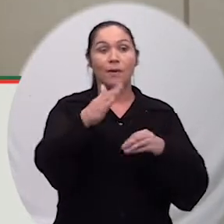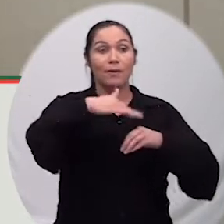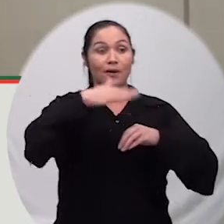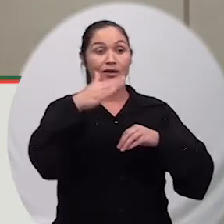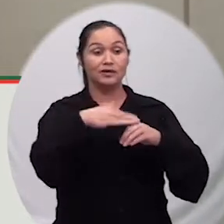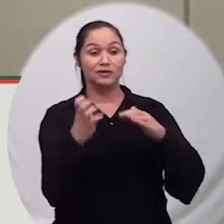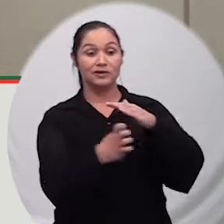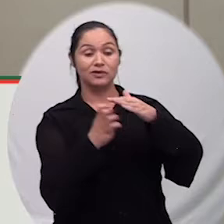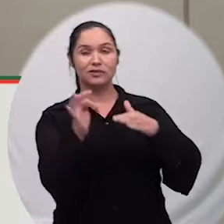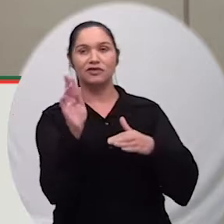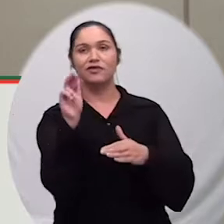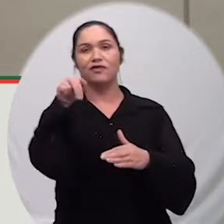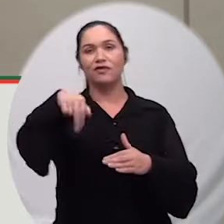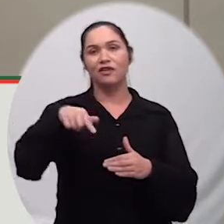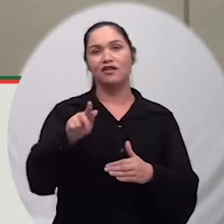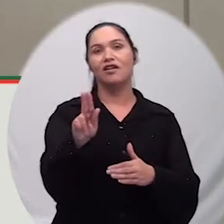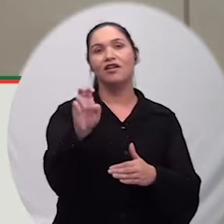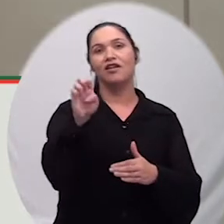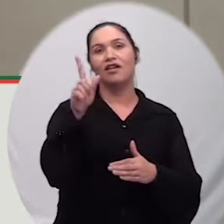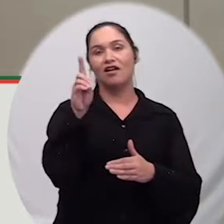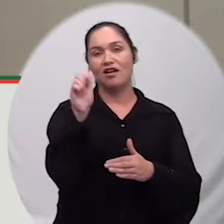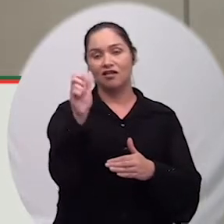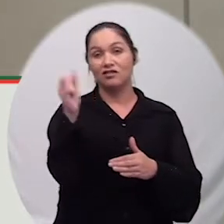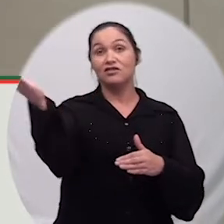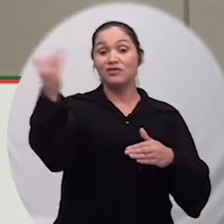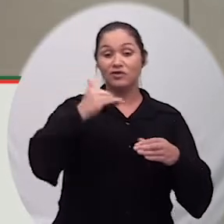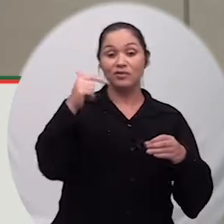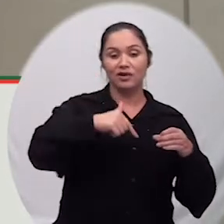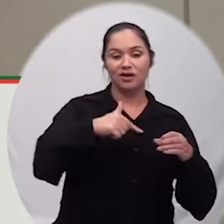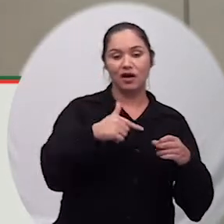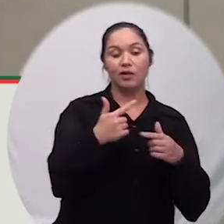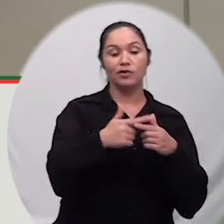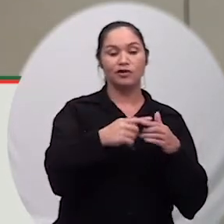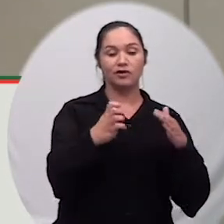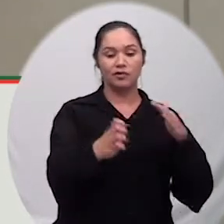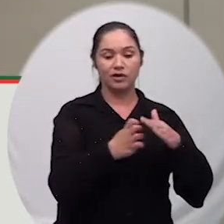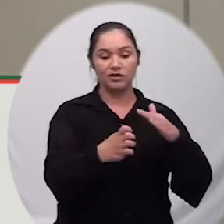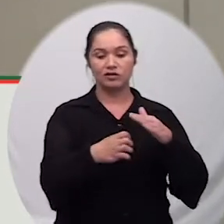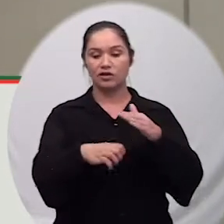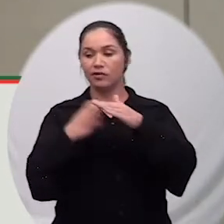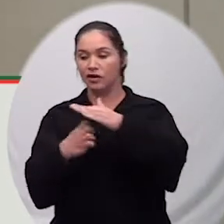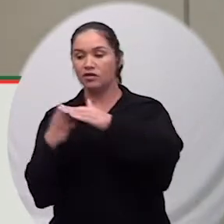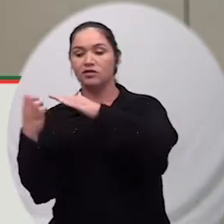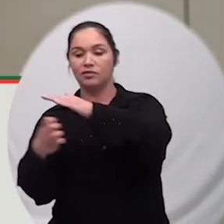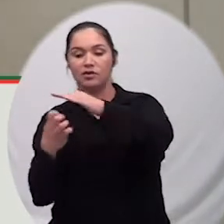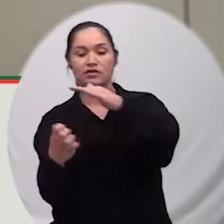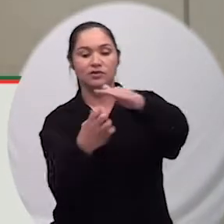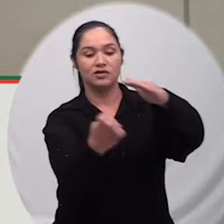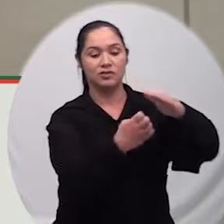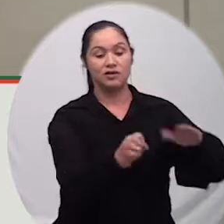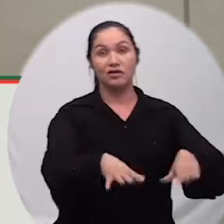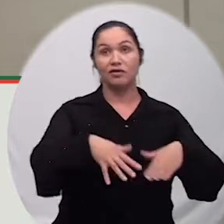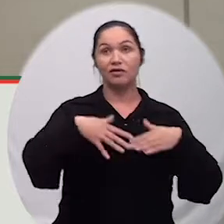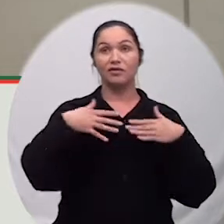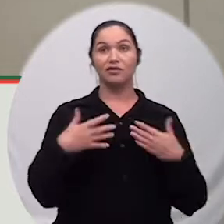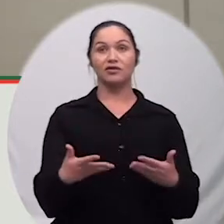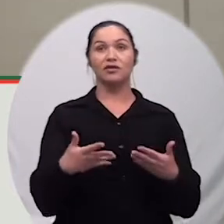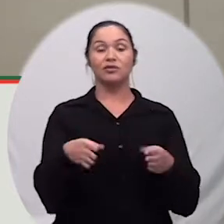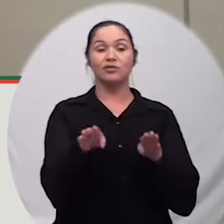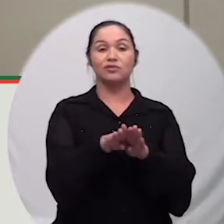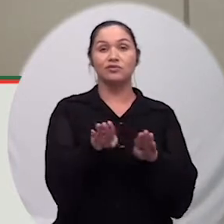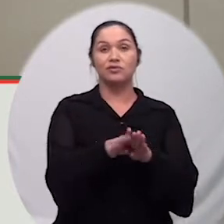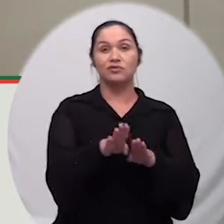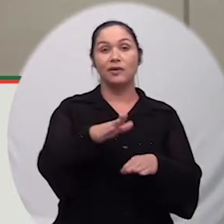nossa cidade, e automaticamente, crescendo o número de empresas instaladas na nossa cidade, cresce também a